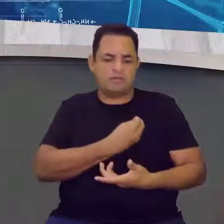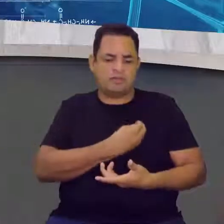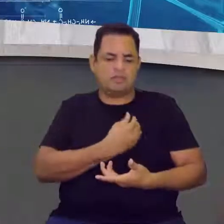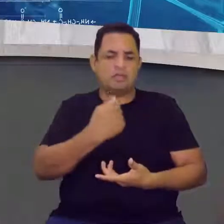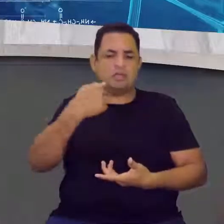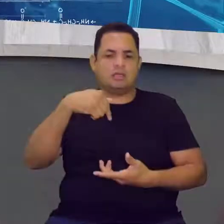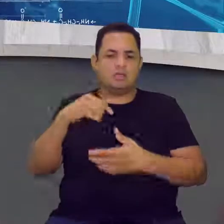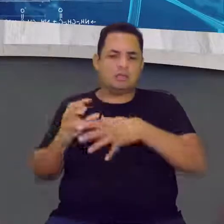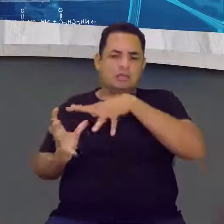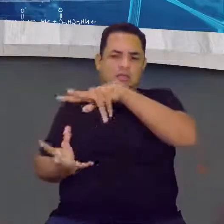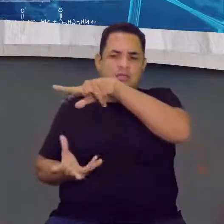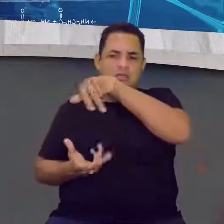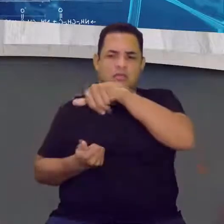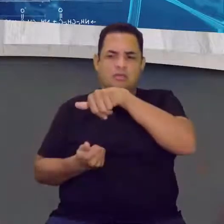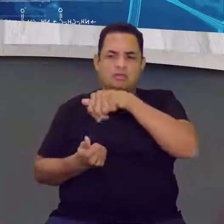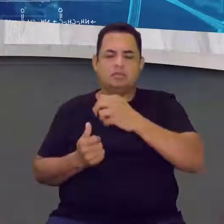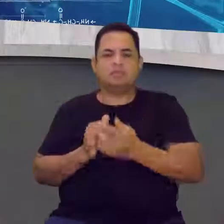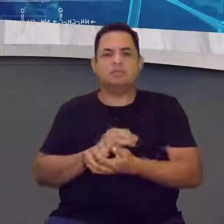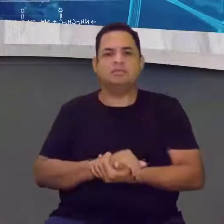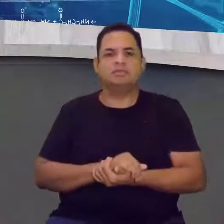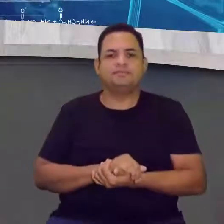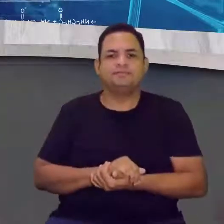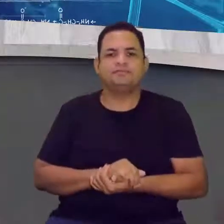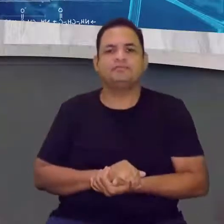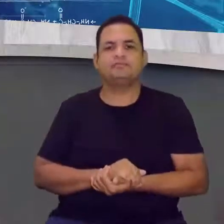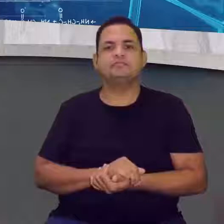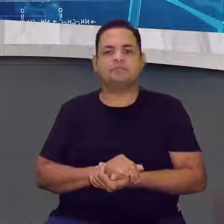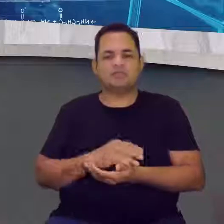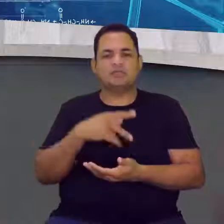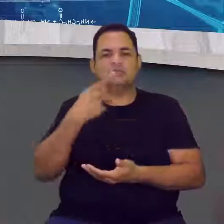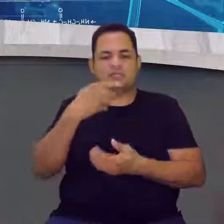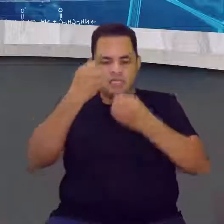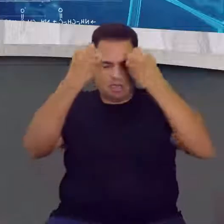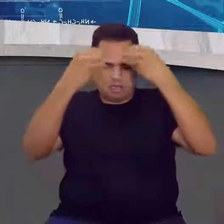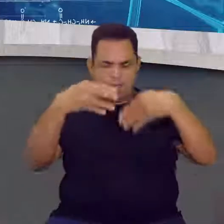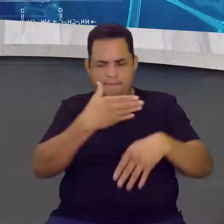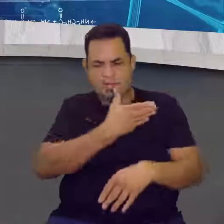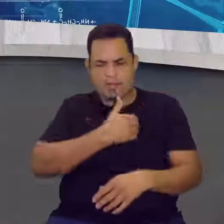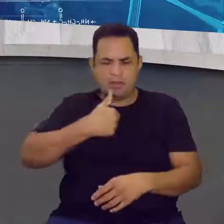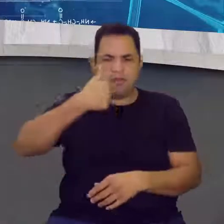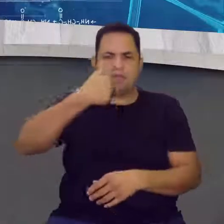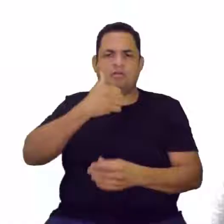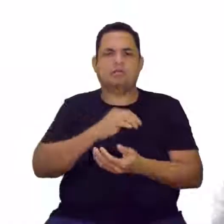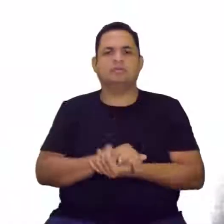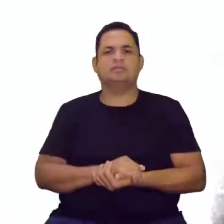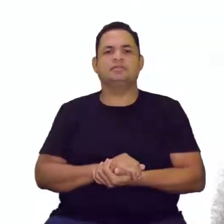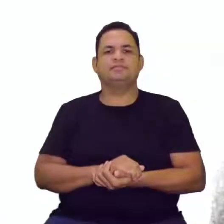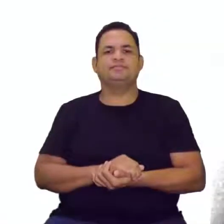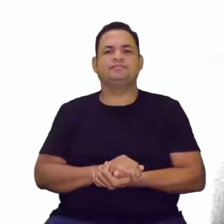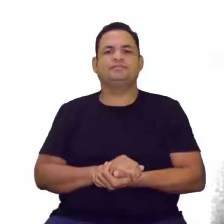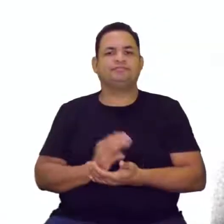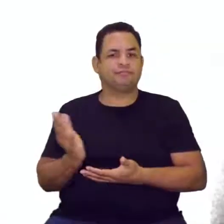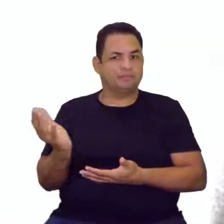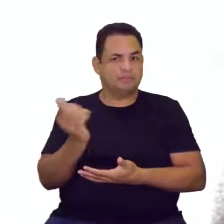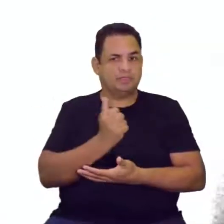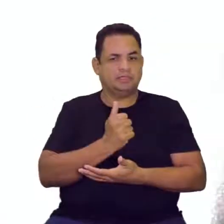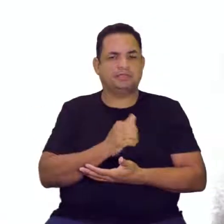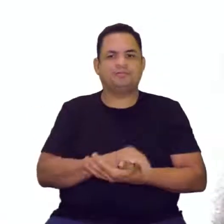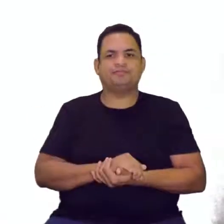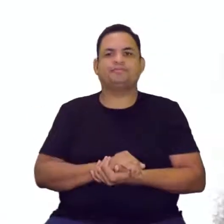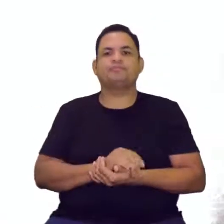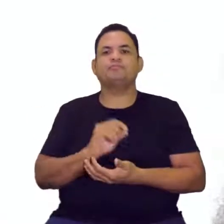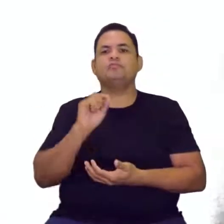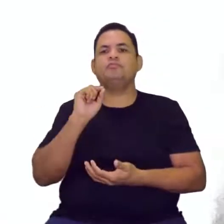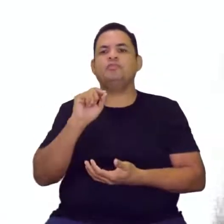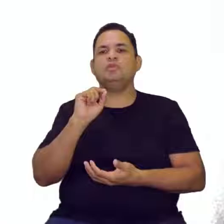Terra. Mas vamos falar um pouquinho mais sobre ele para a gente entender como que funciona? Vamos lá? Mas o